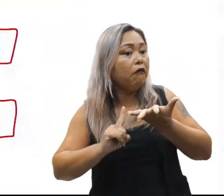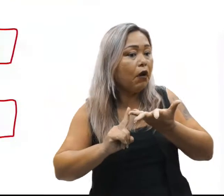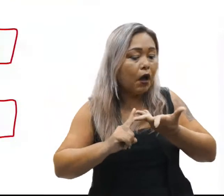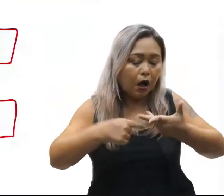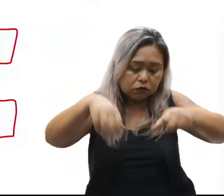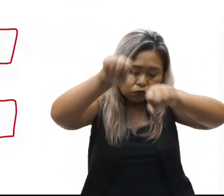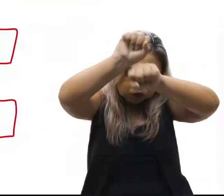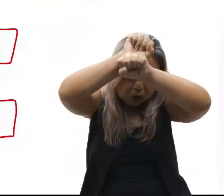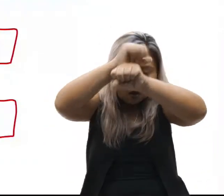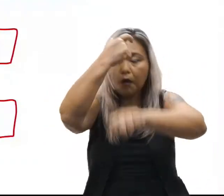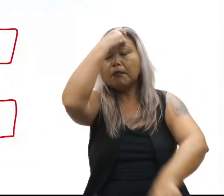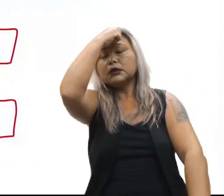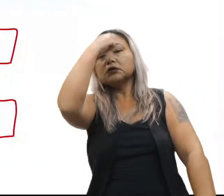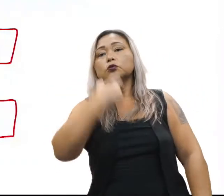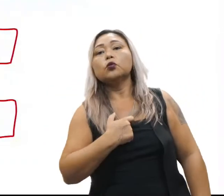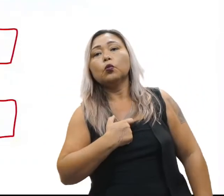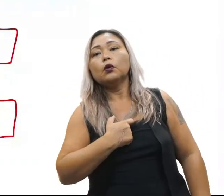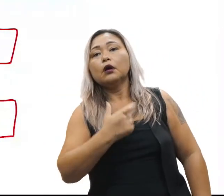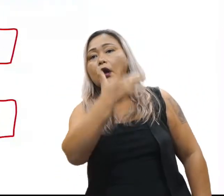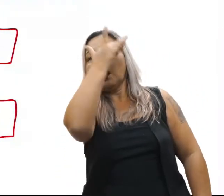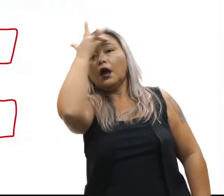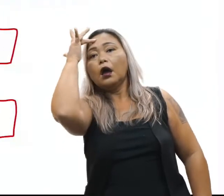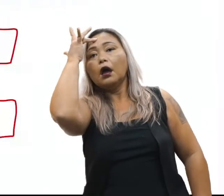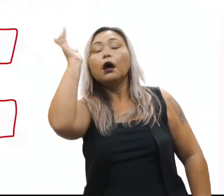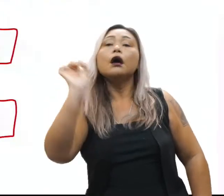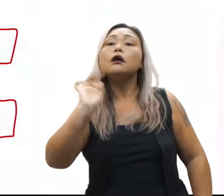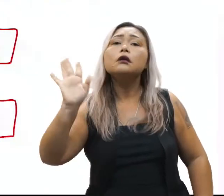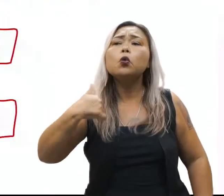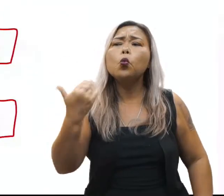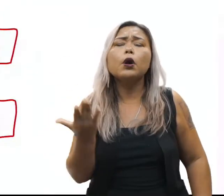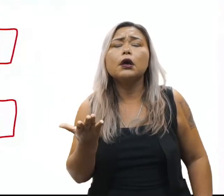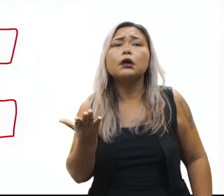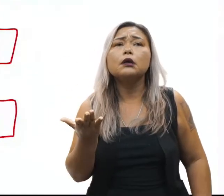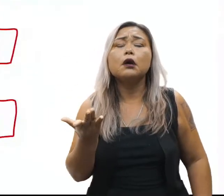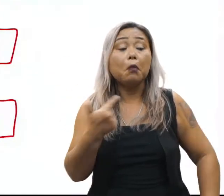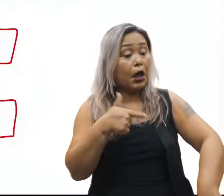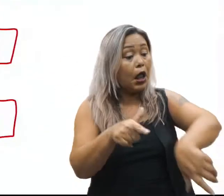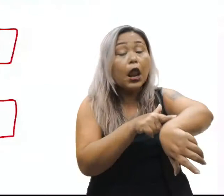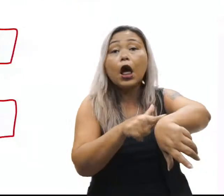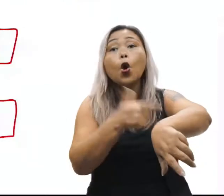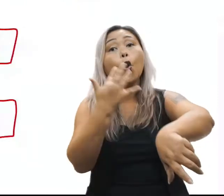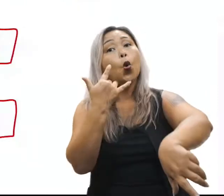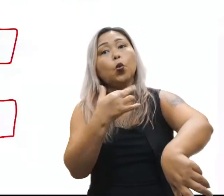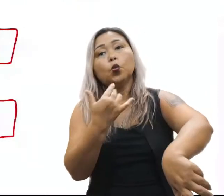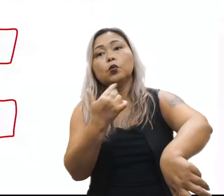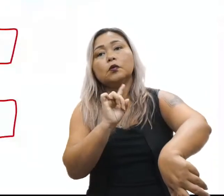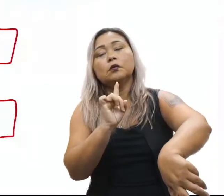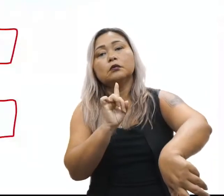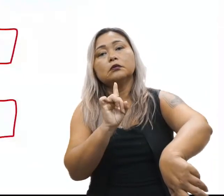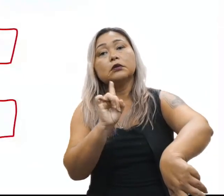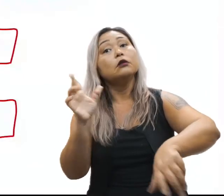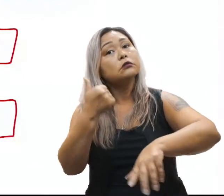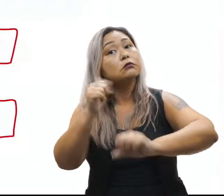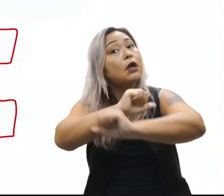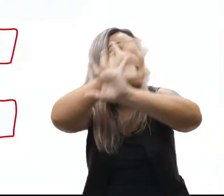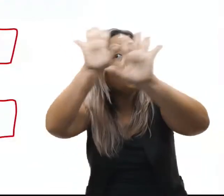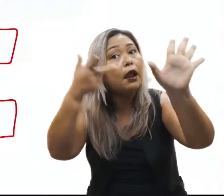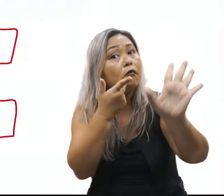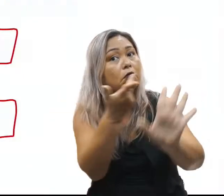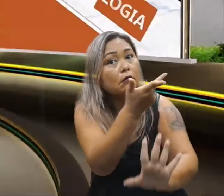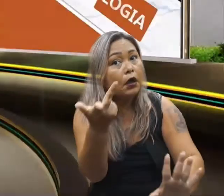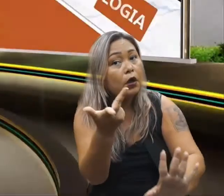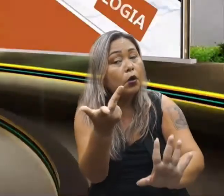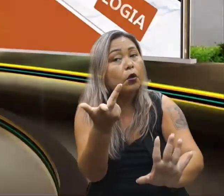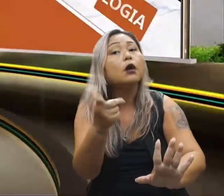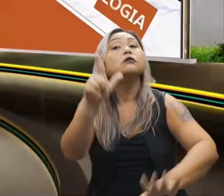escravizar pessoas e não era exatamente, pessoal, pela cor de pele. Queria que deixar claro aqui para vocês que